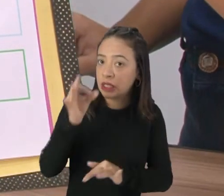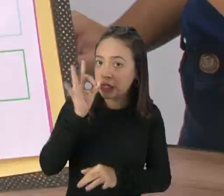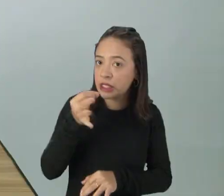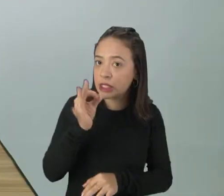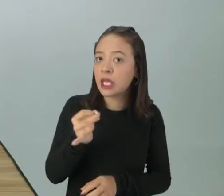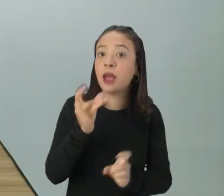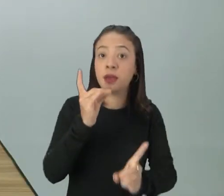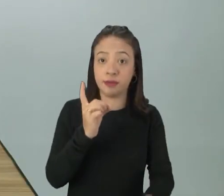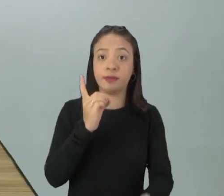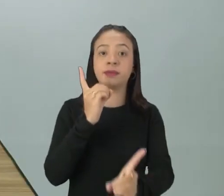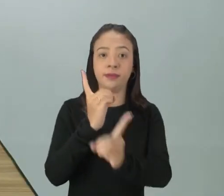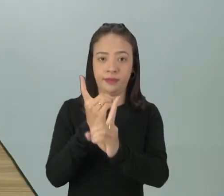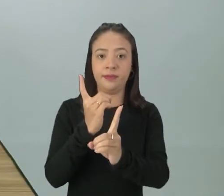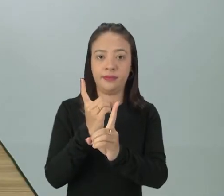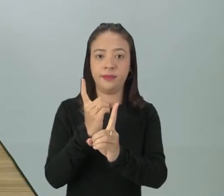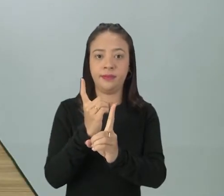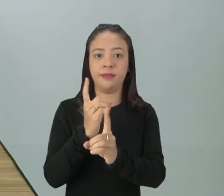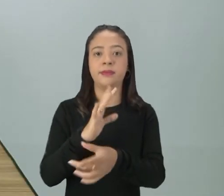corretas.